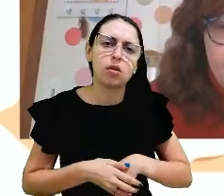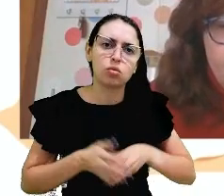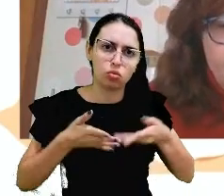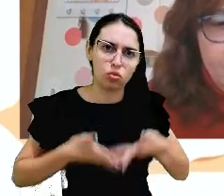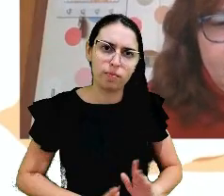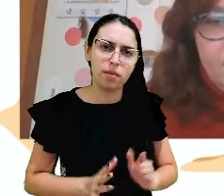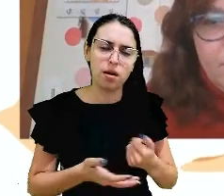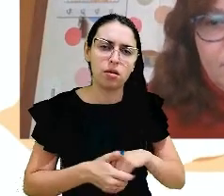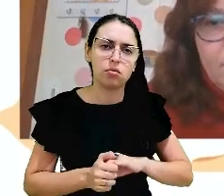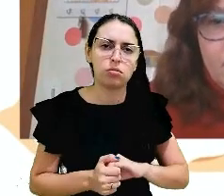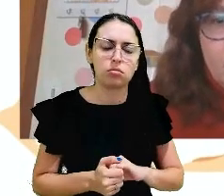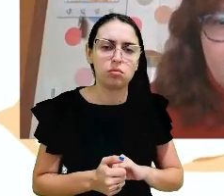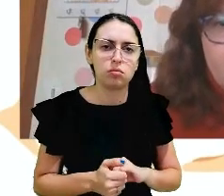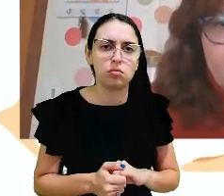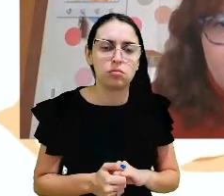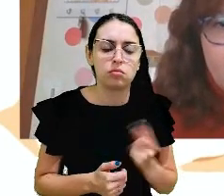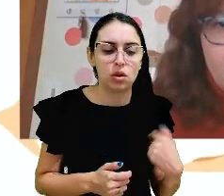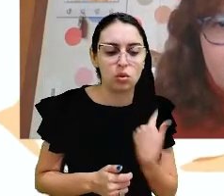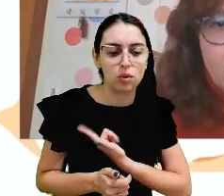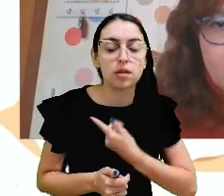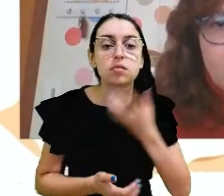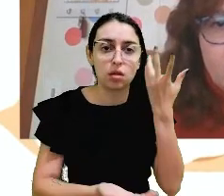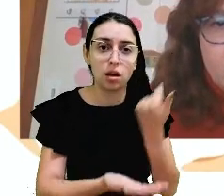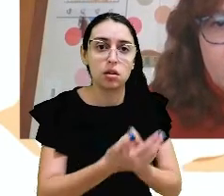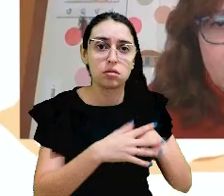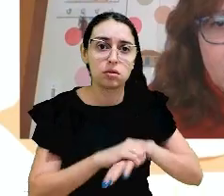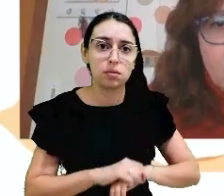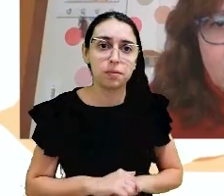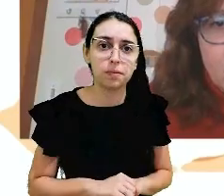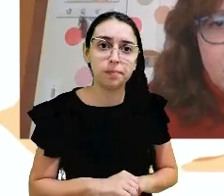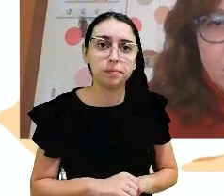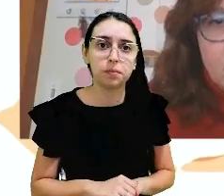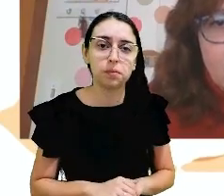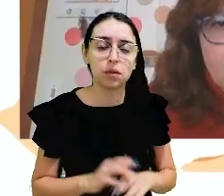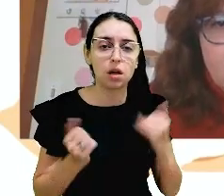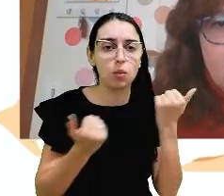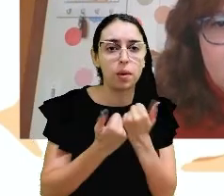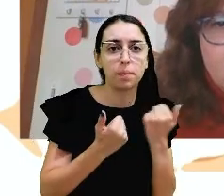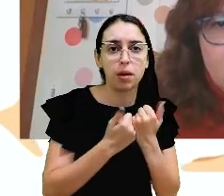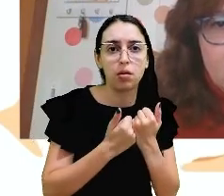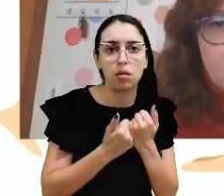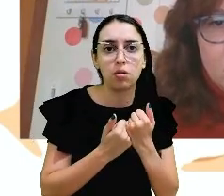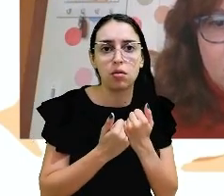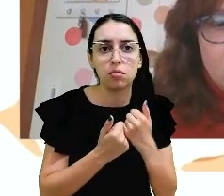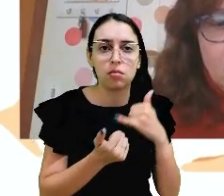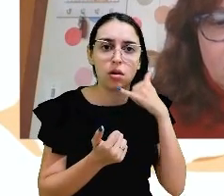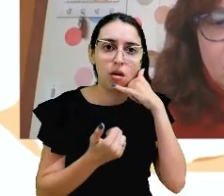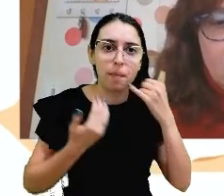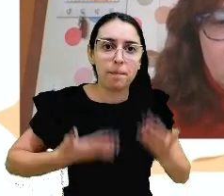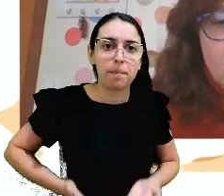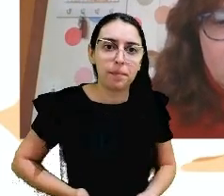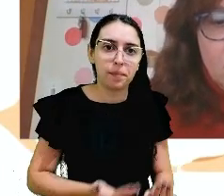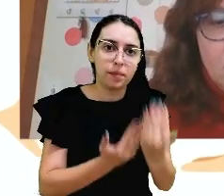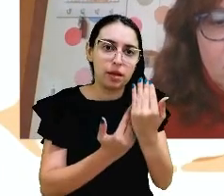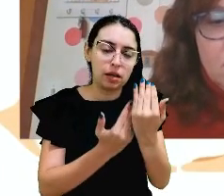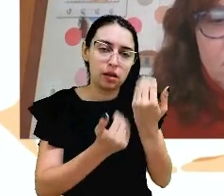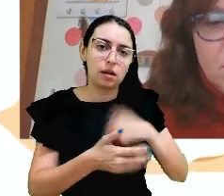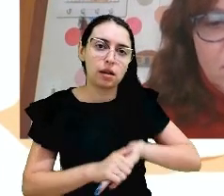né, a gente aceitar essa assistência prestada pelas parteiras como